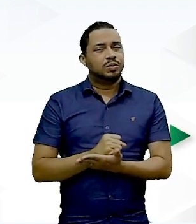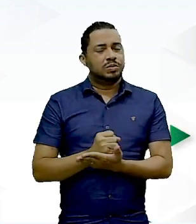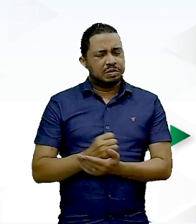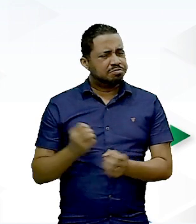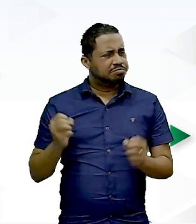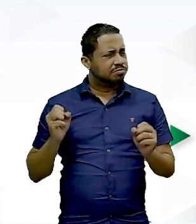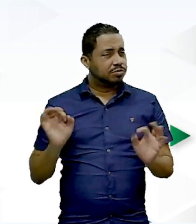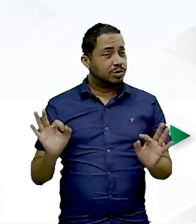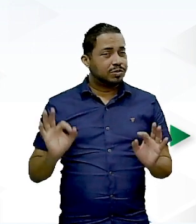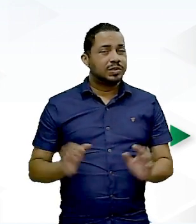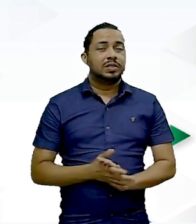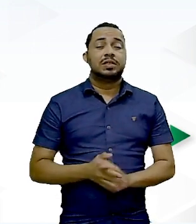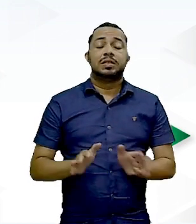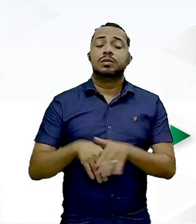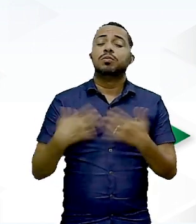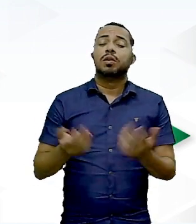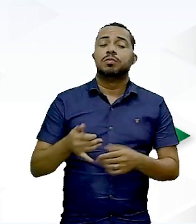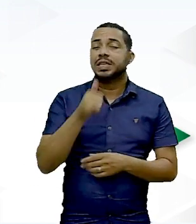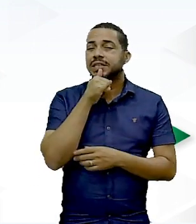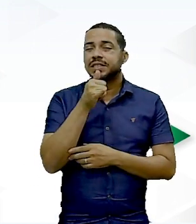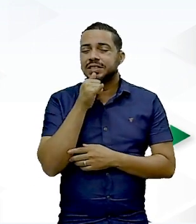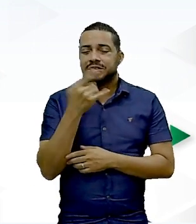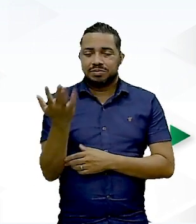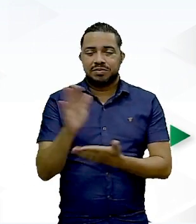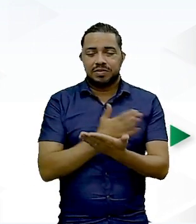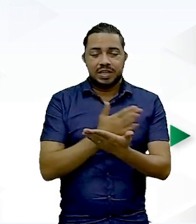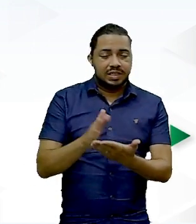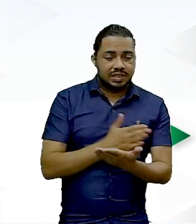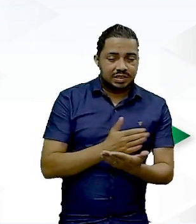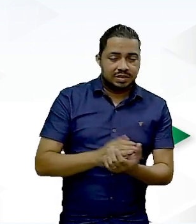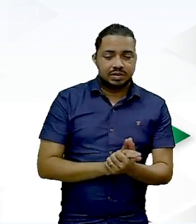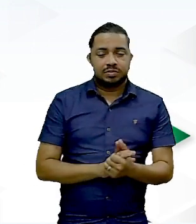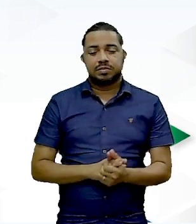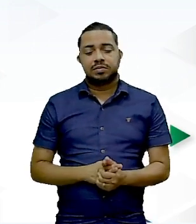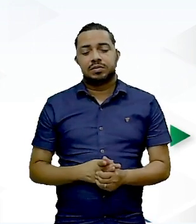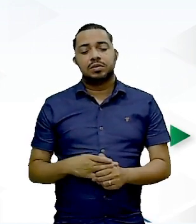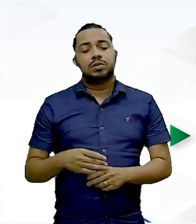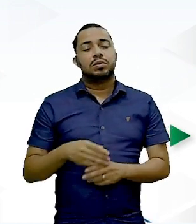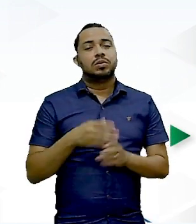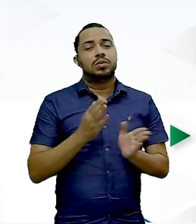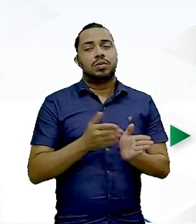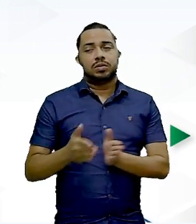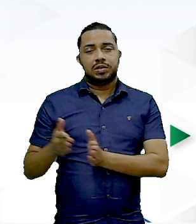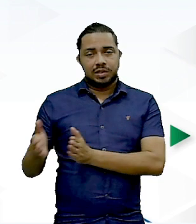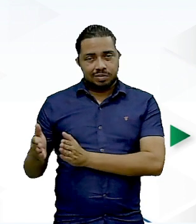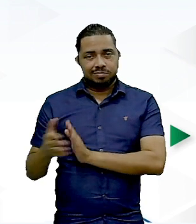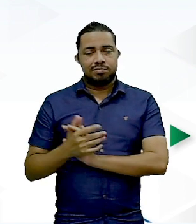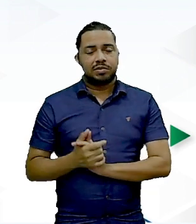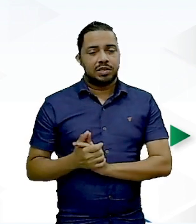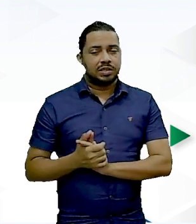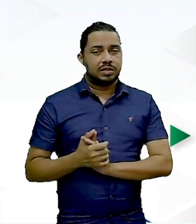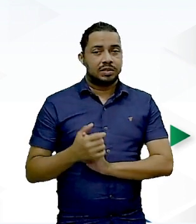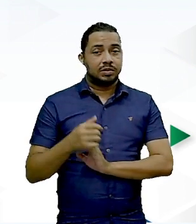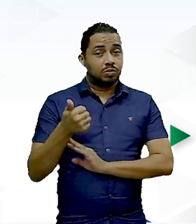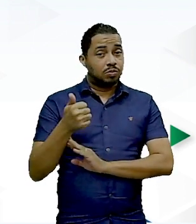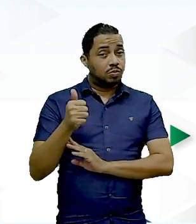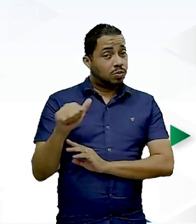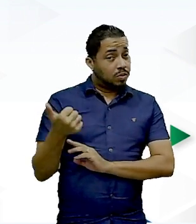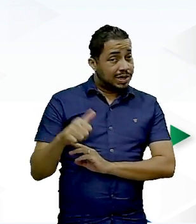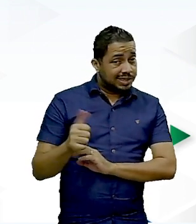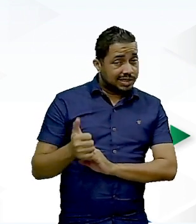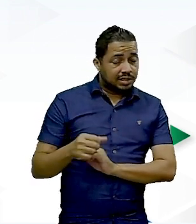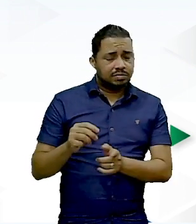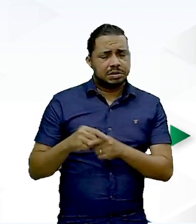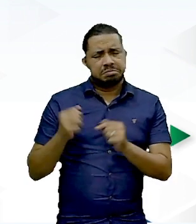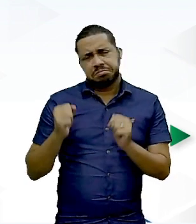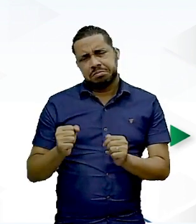show. Qual é o exemplo de uma variável qualitativa ordinal? Então, presta bem atenção, é qualitativa. Você